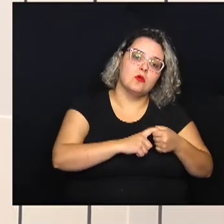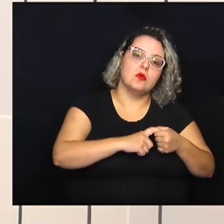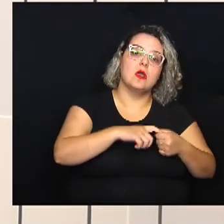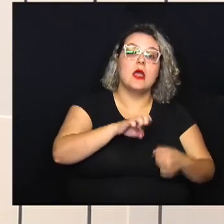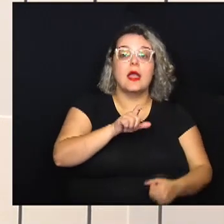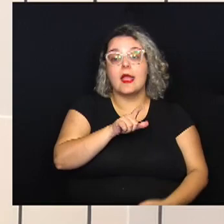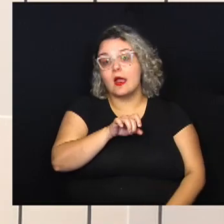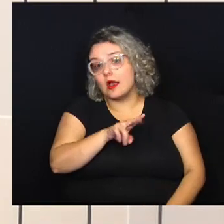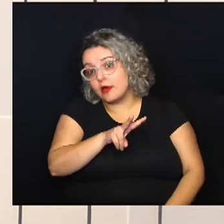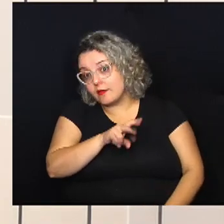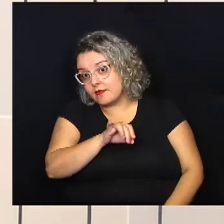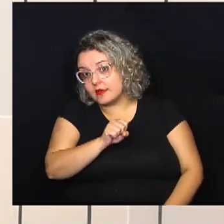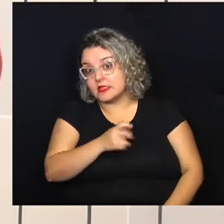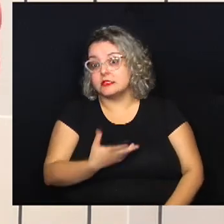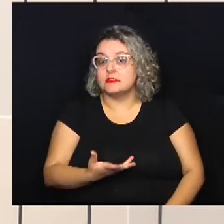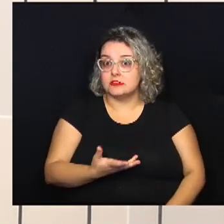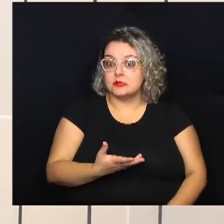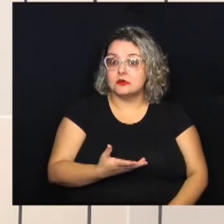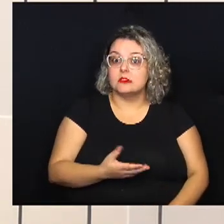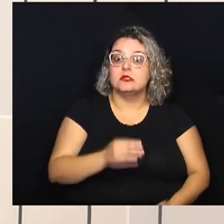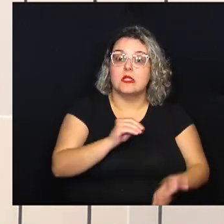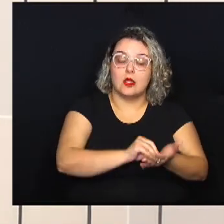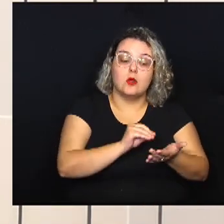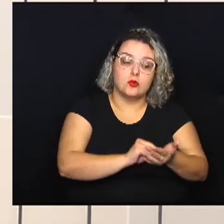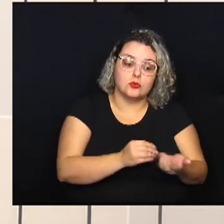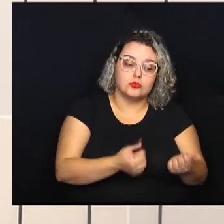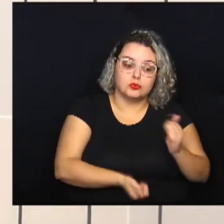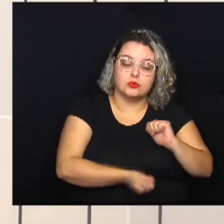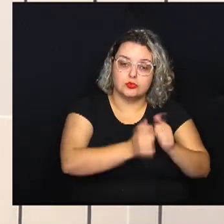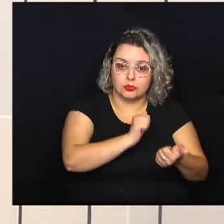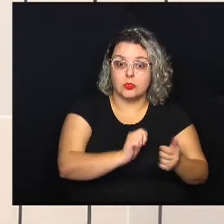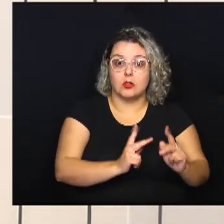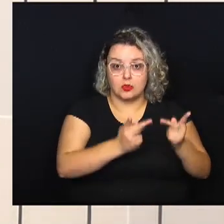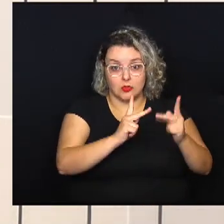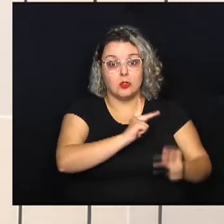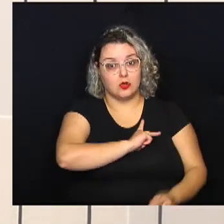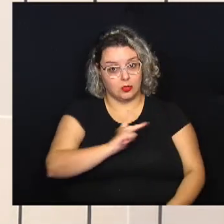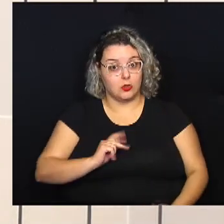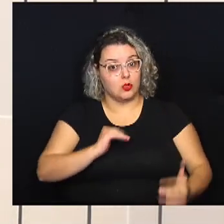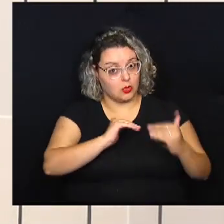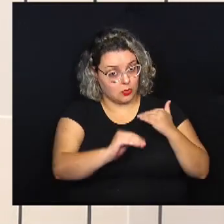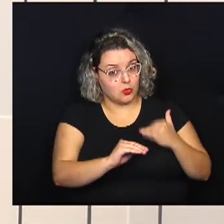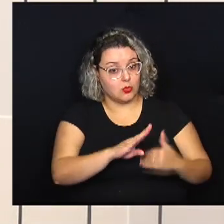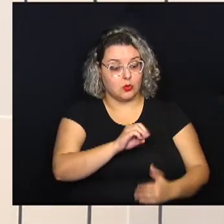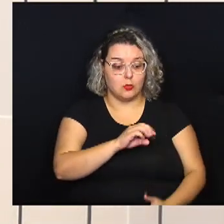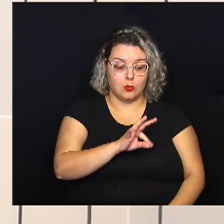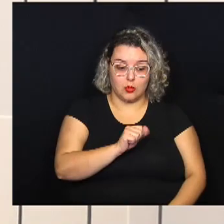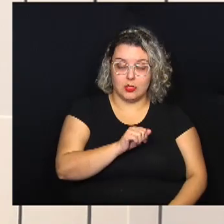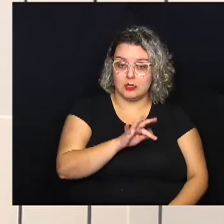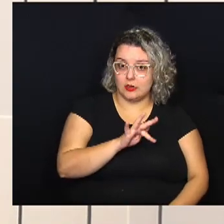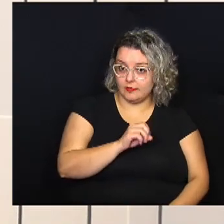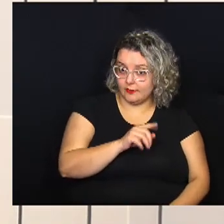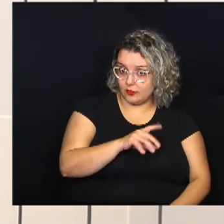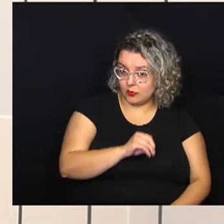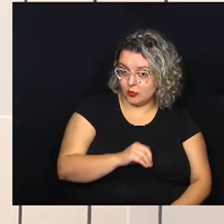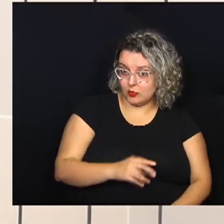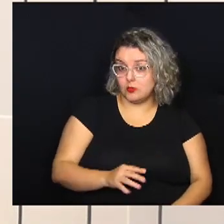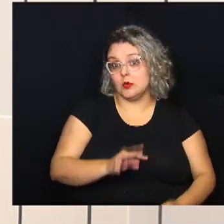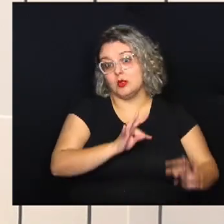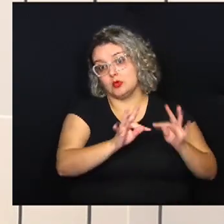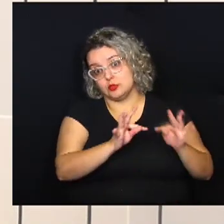Elvis, que foi poupado da última rodada na vitória da Ponte contra o Botafogo. E o treinador